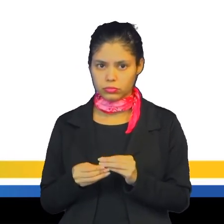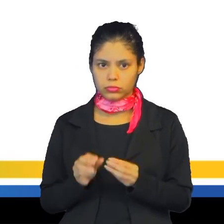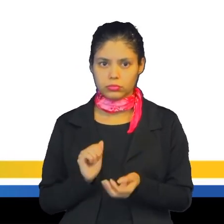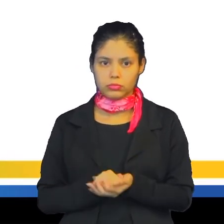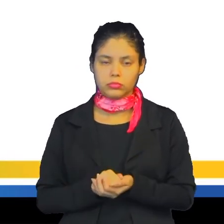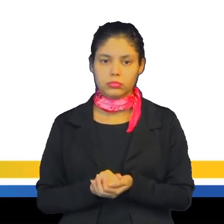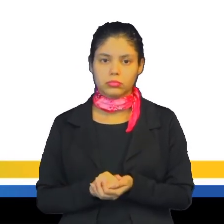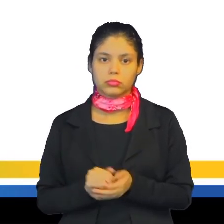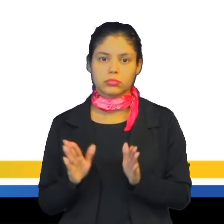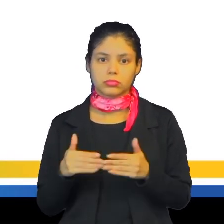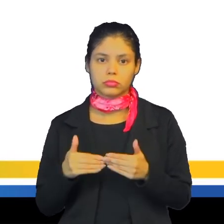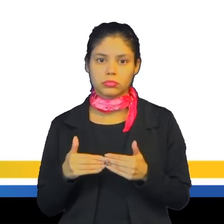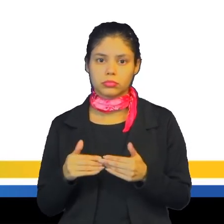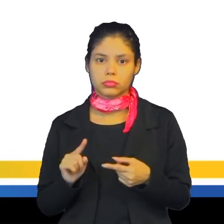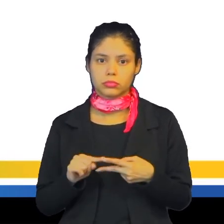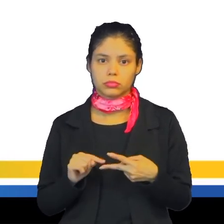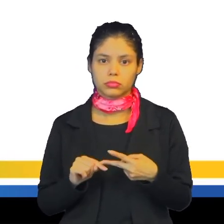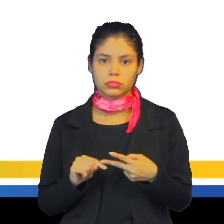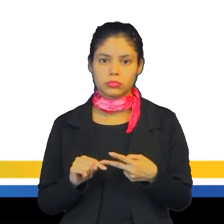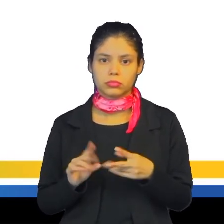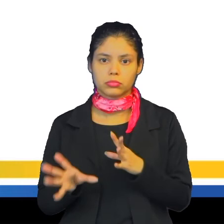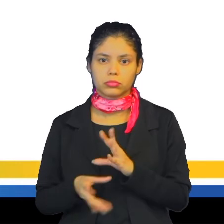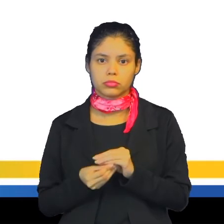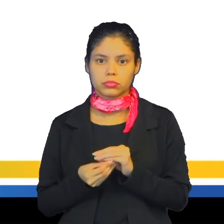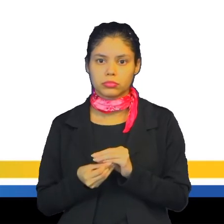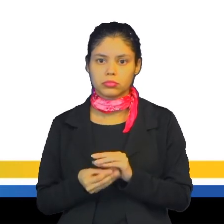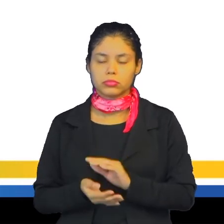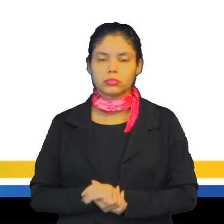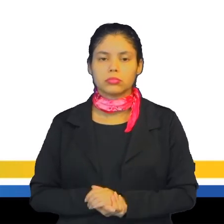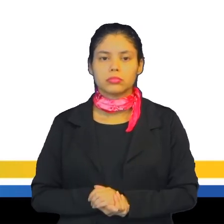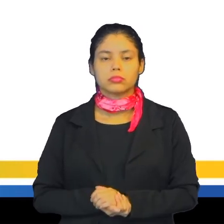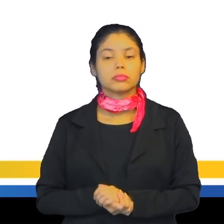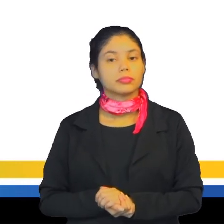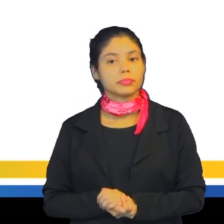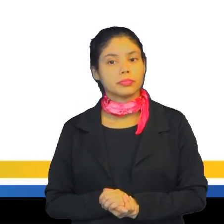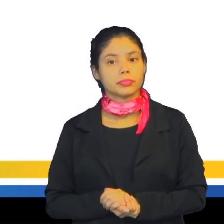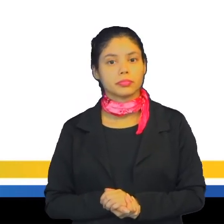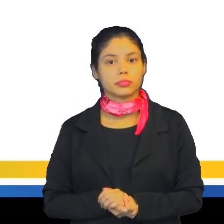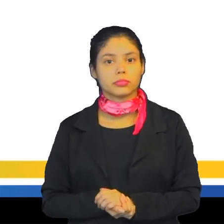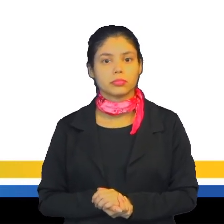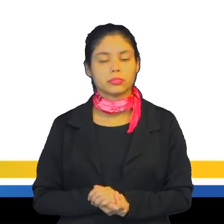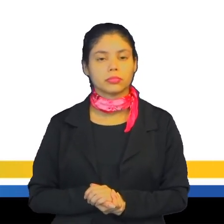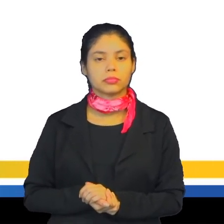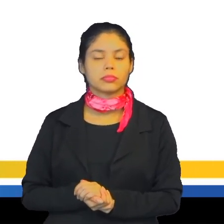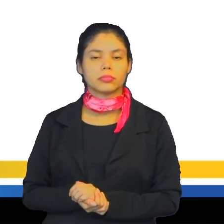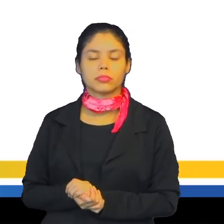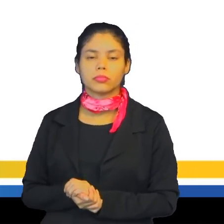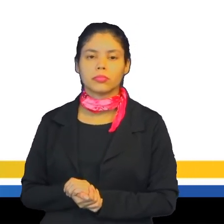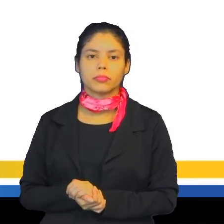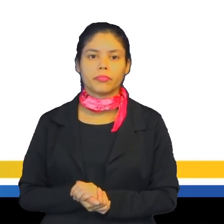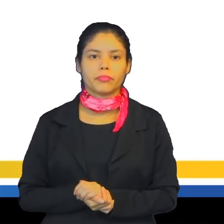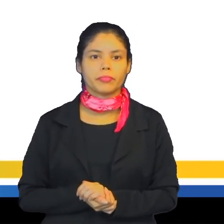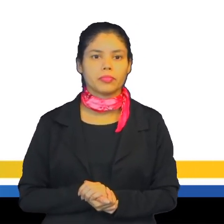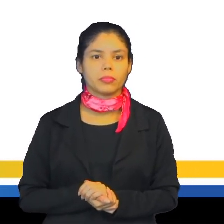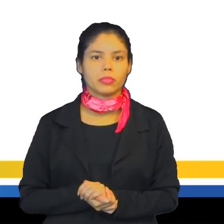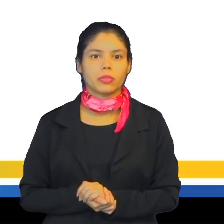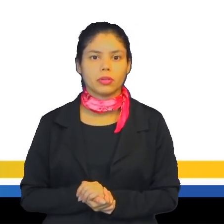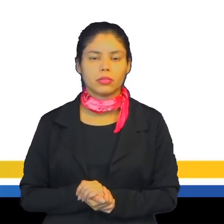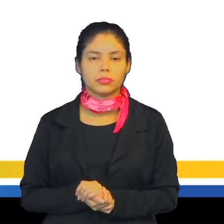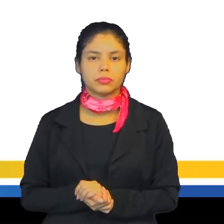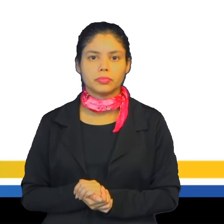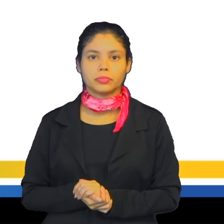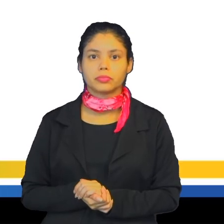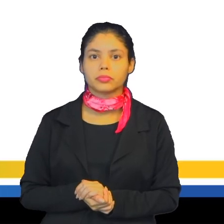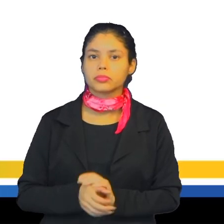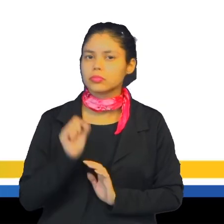letra E, circulação fechada, dupla e completa. E aí, qual a resposta? Então, gente, estamos falando do